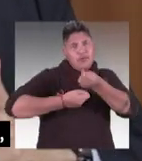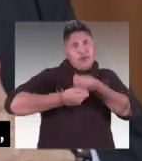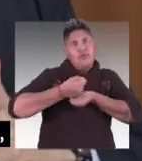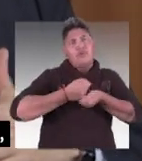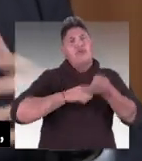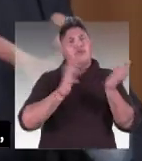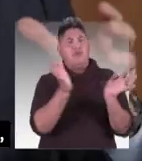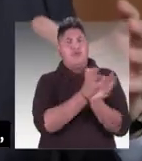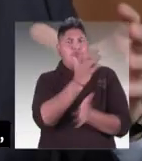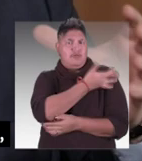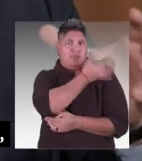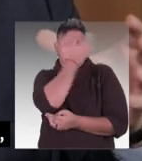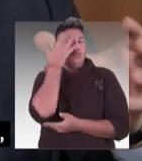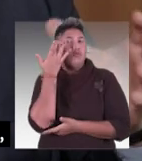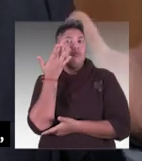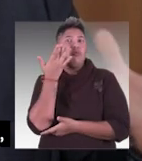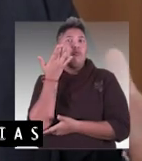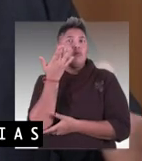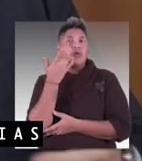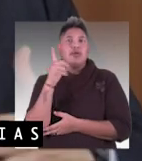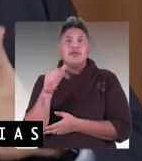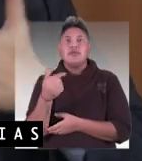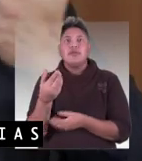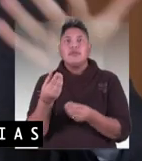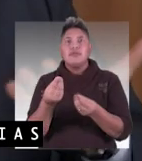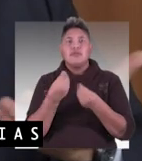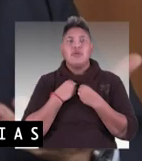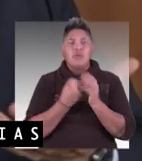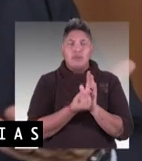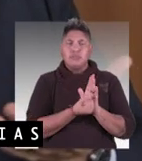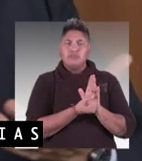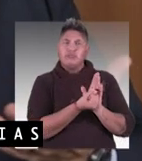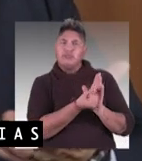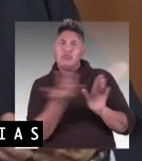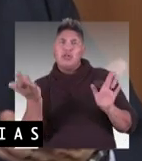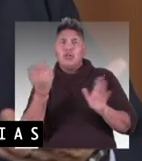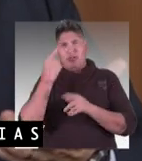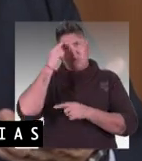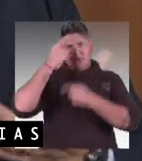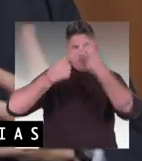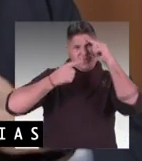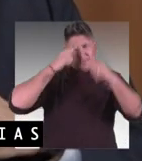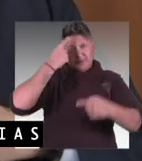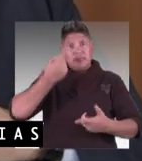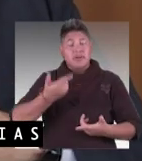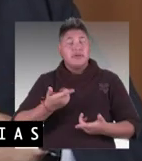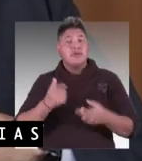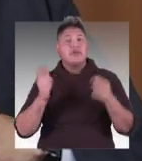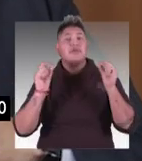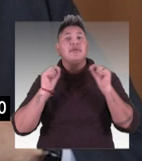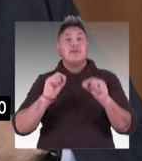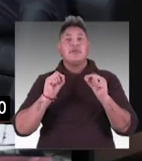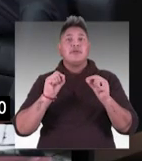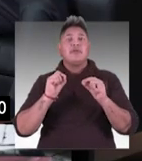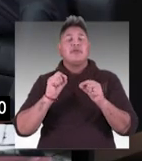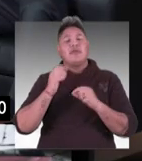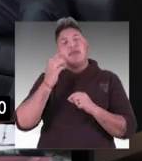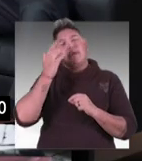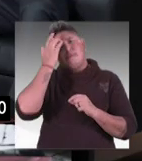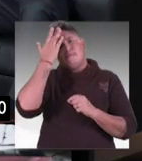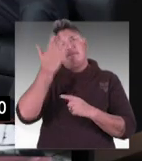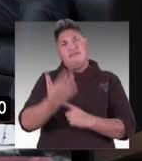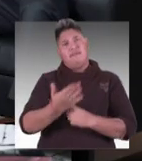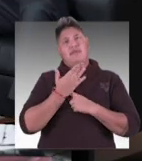de pessoas, isso traz uma pluralidade de ideias que facilita